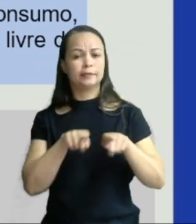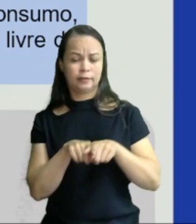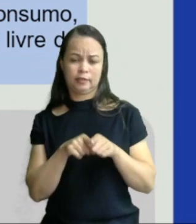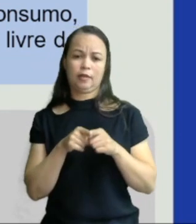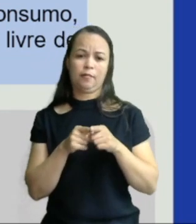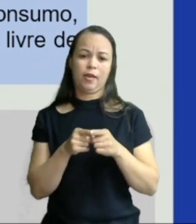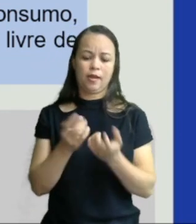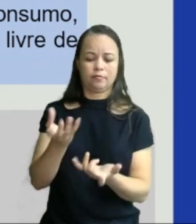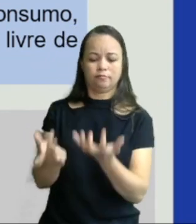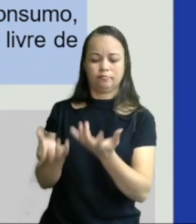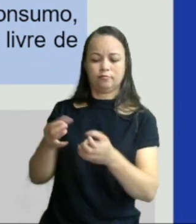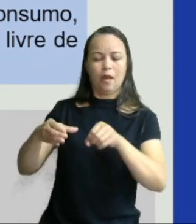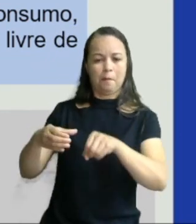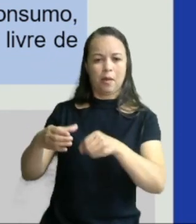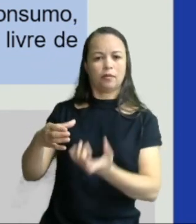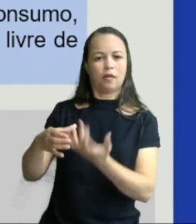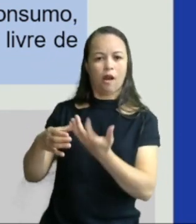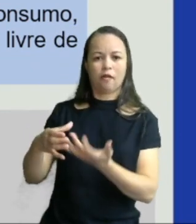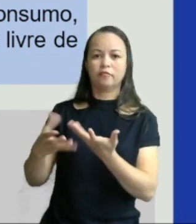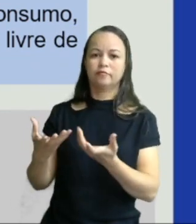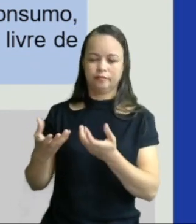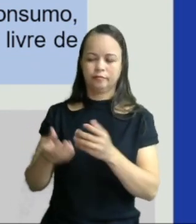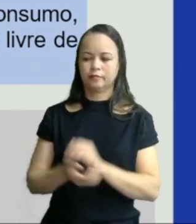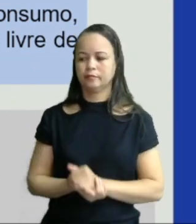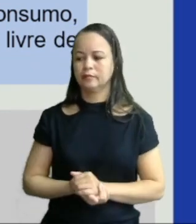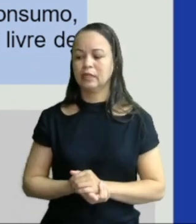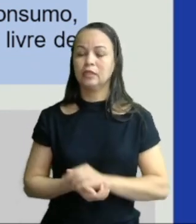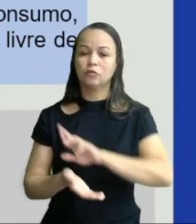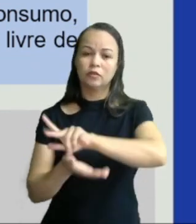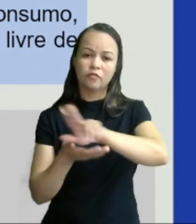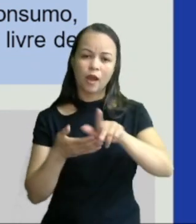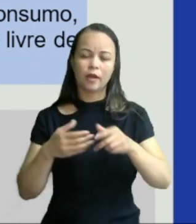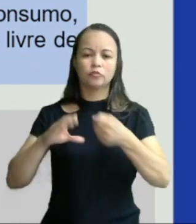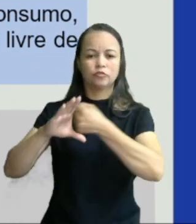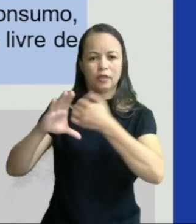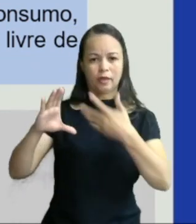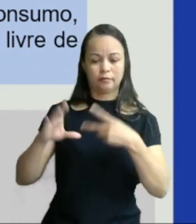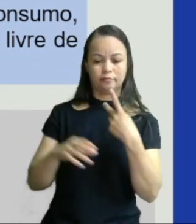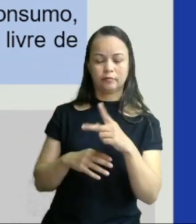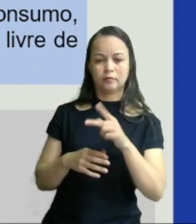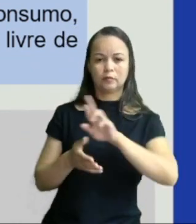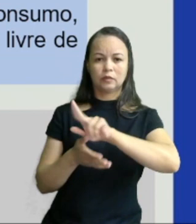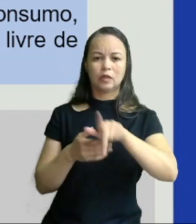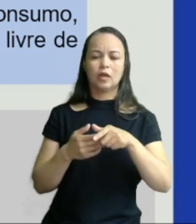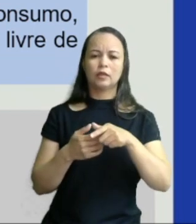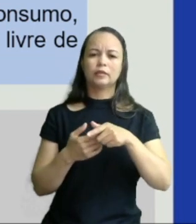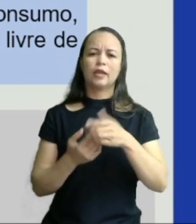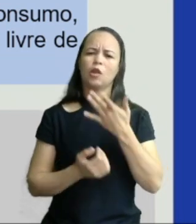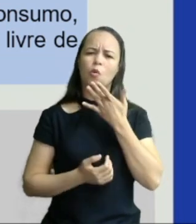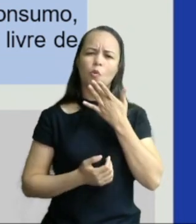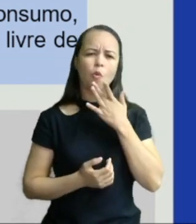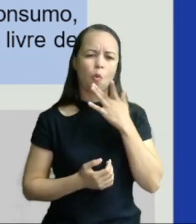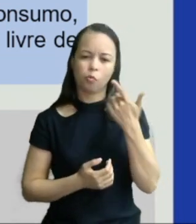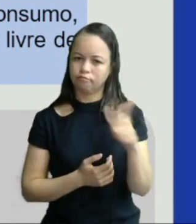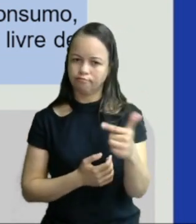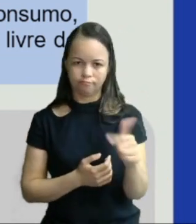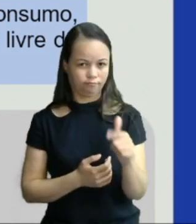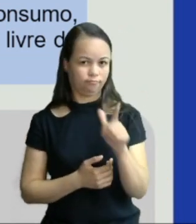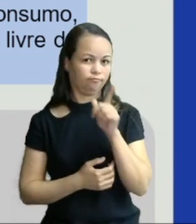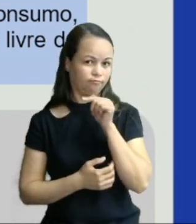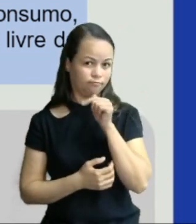ver as características da água, são outras características. A água, ela é incolor, não tem